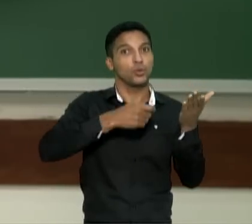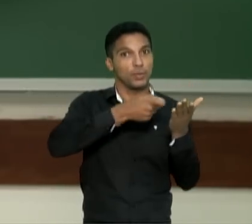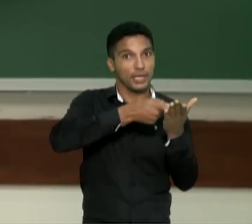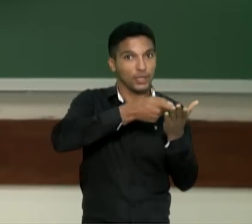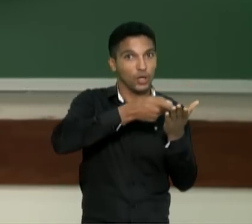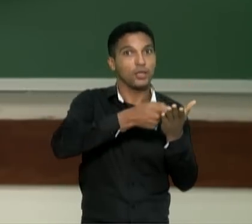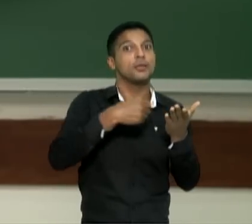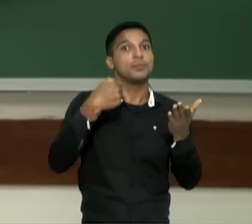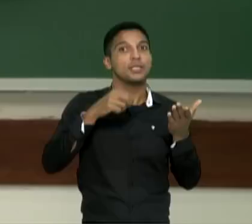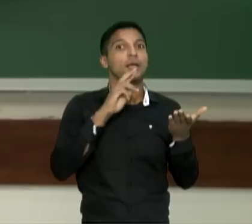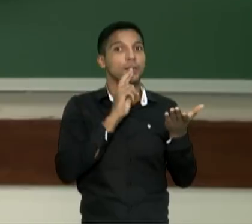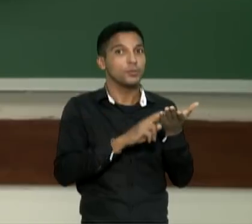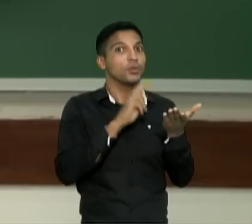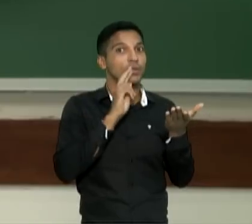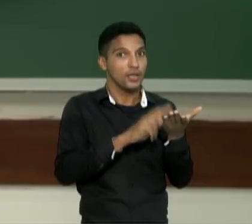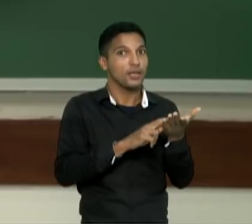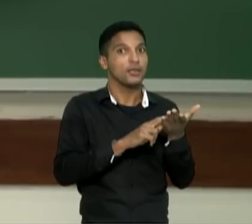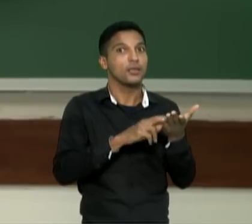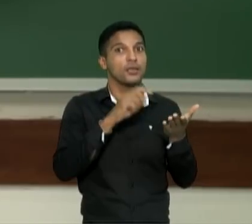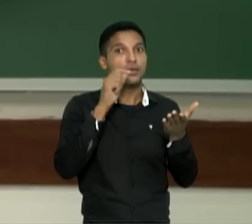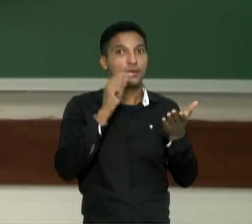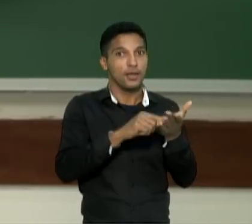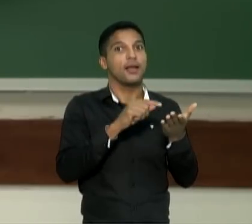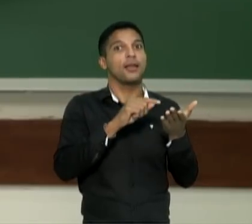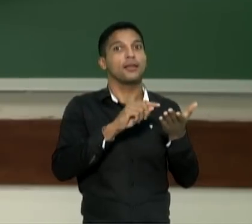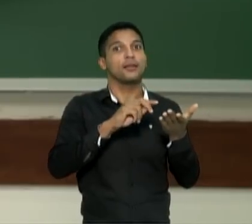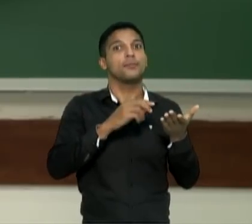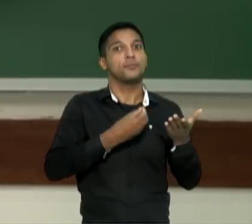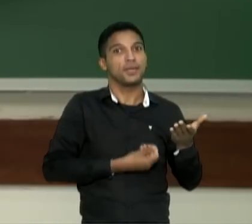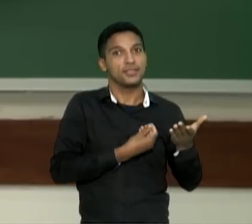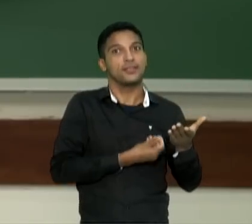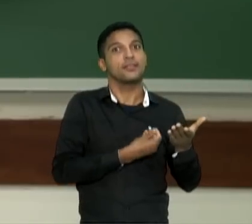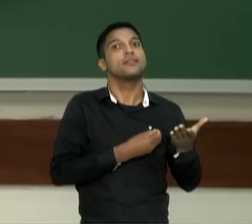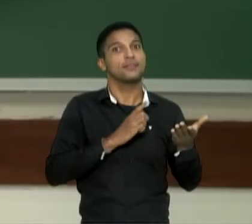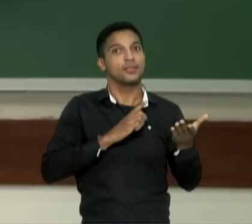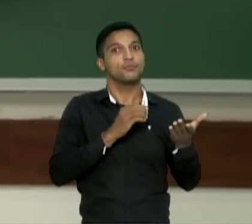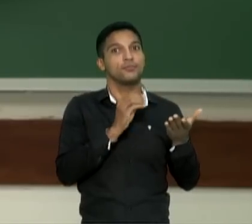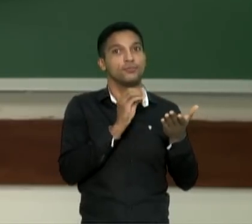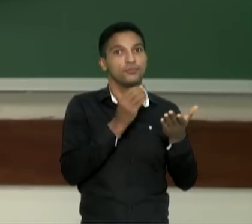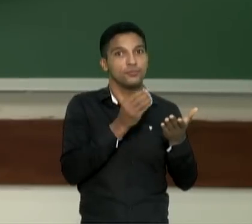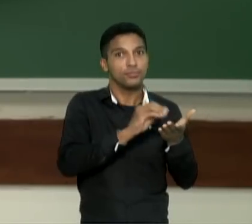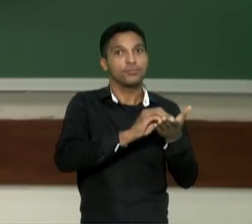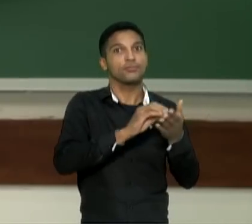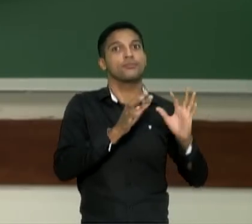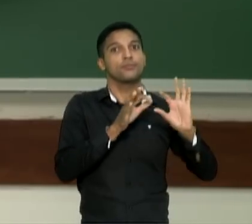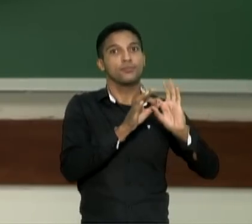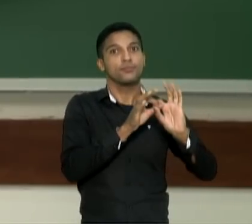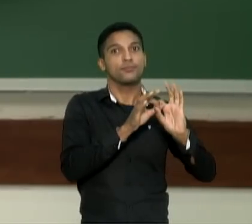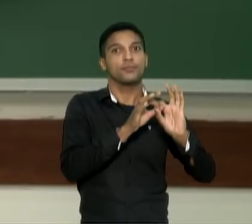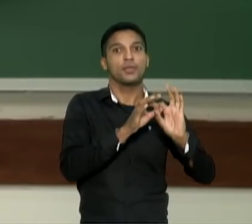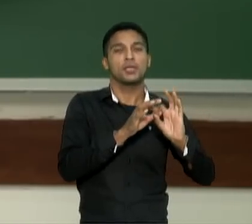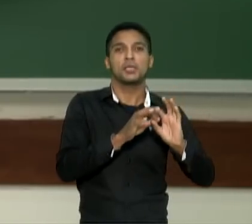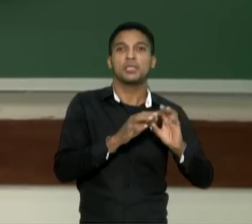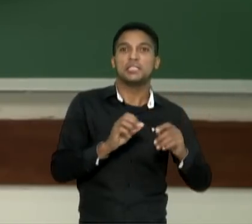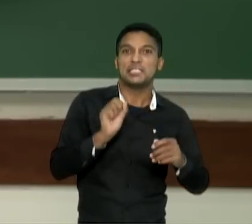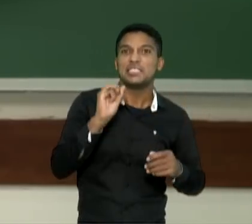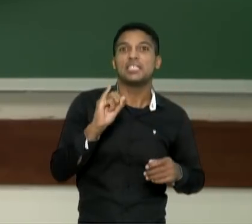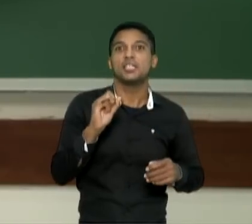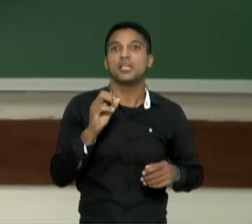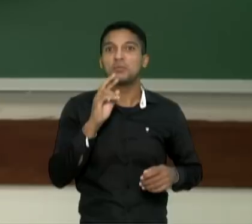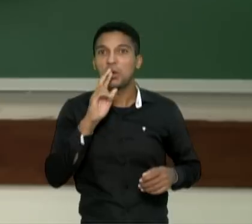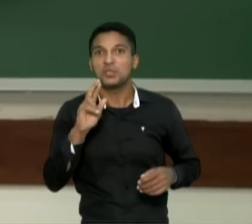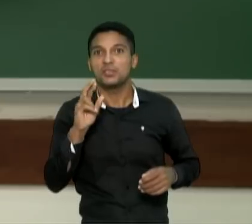essas atividades, automaticamente vocês vão ter a presença já. Tanto acertando quanto errando